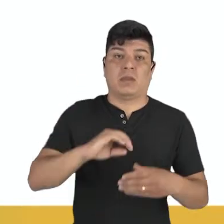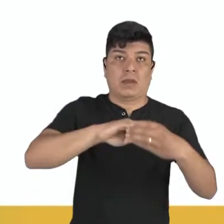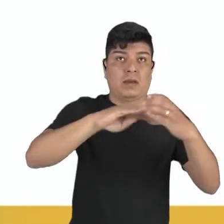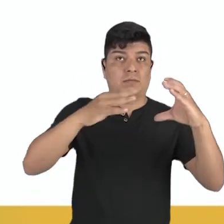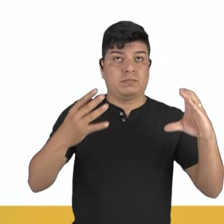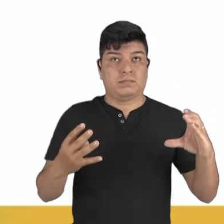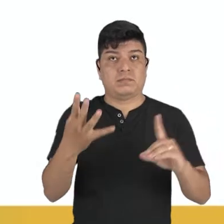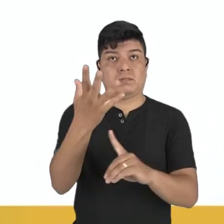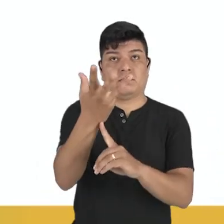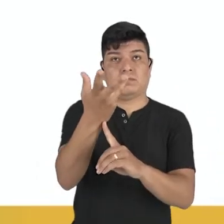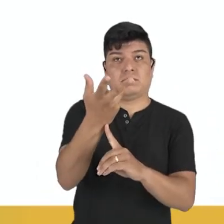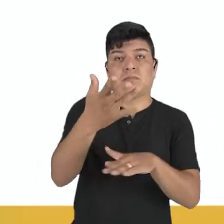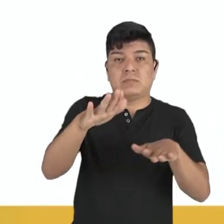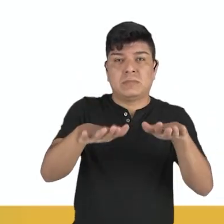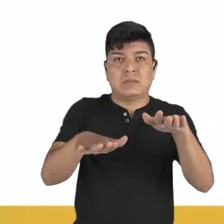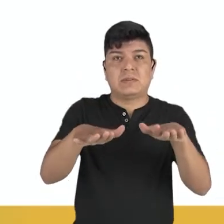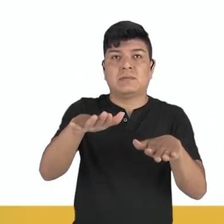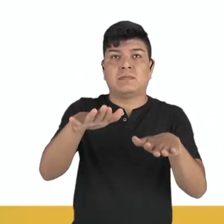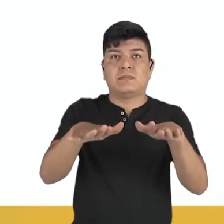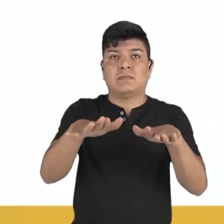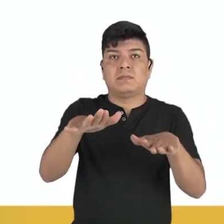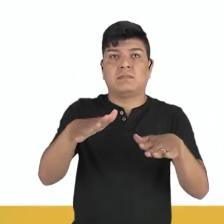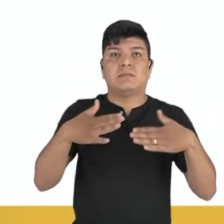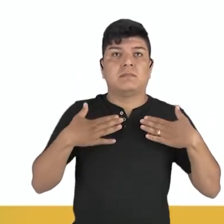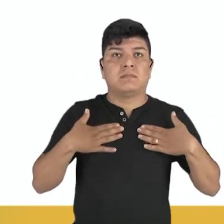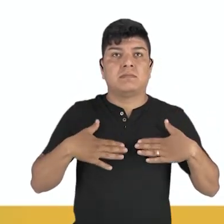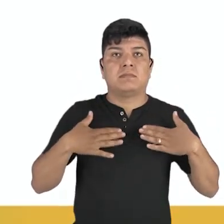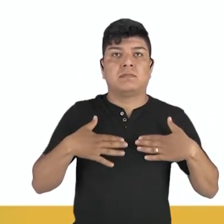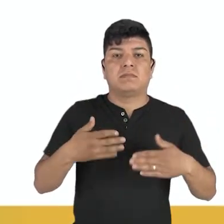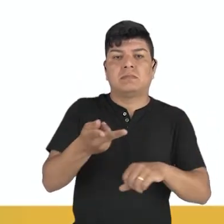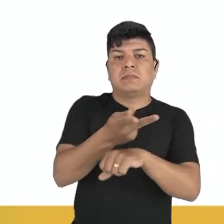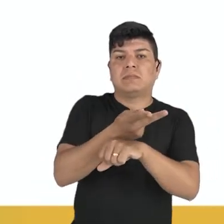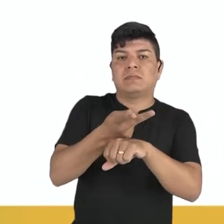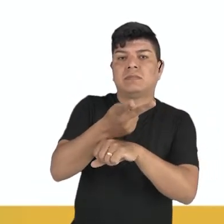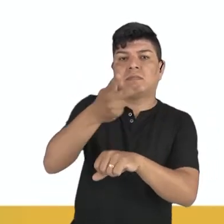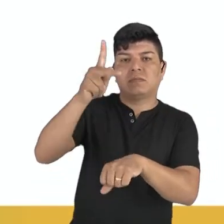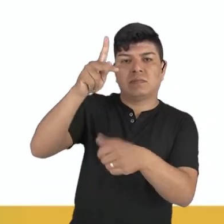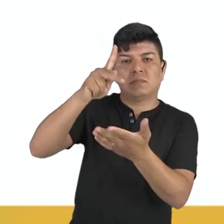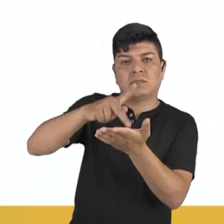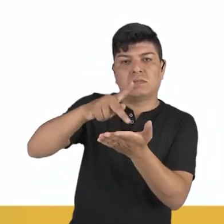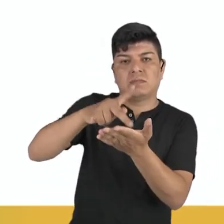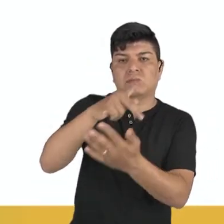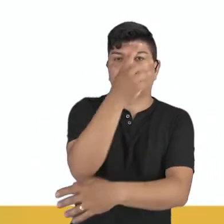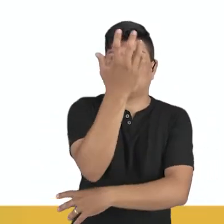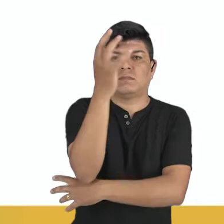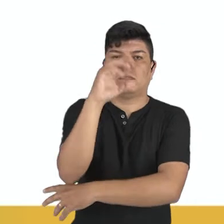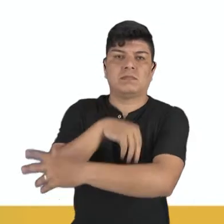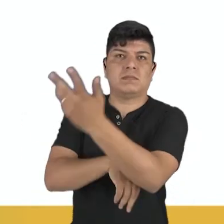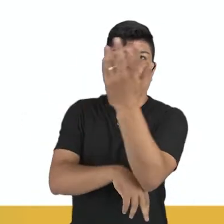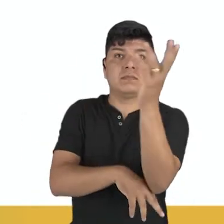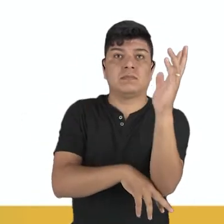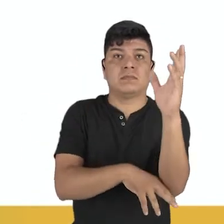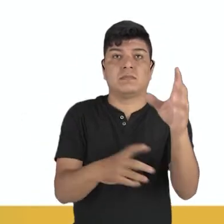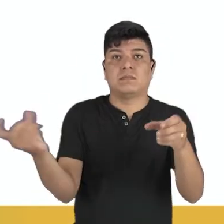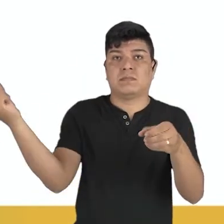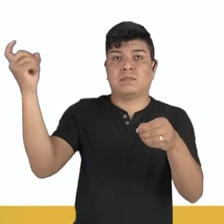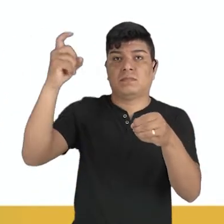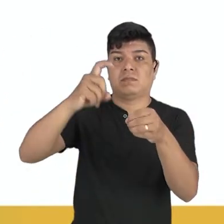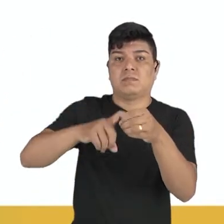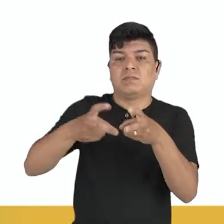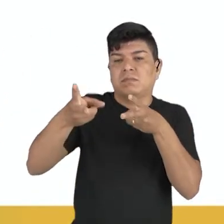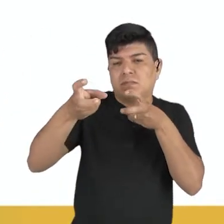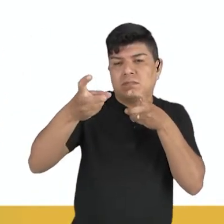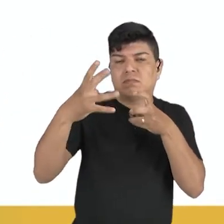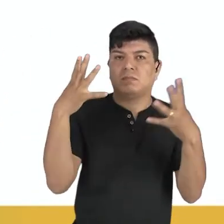do Equilíbrio e Harmonia a busca do racional do verdadeiro e da natureza retorno às concepções